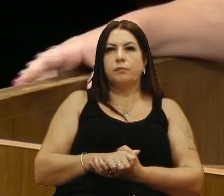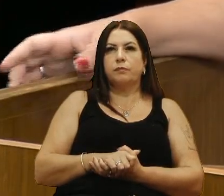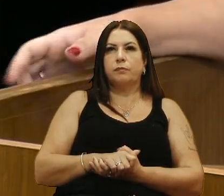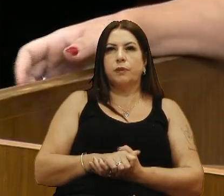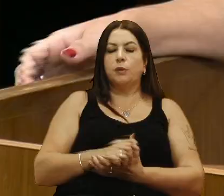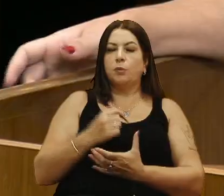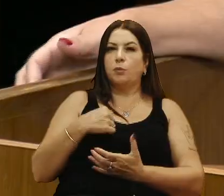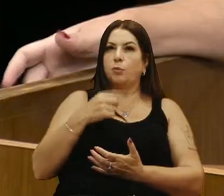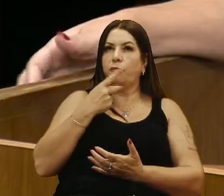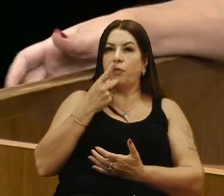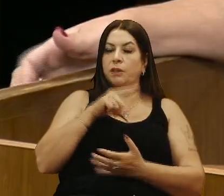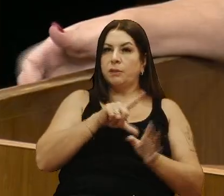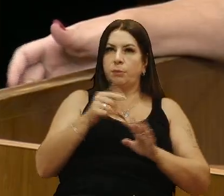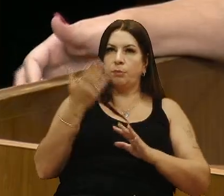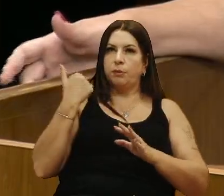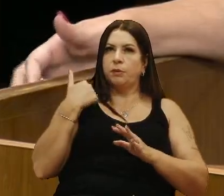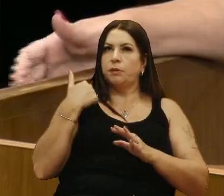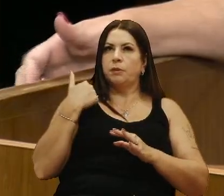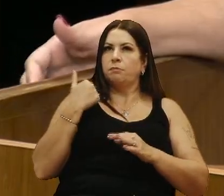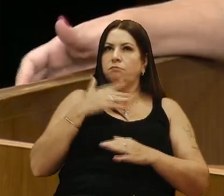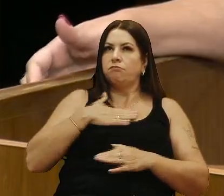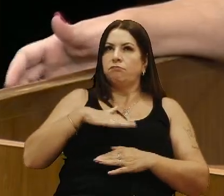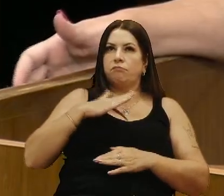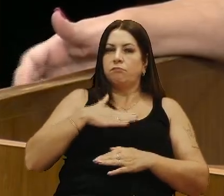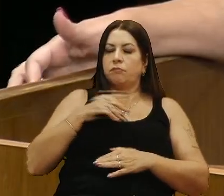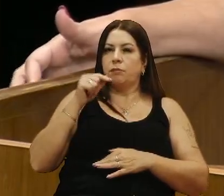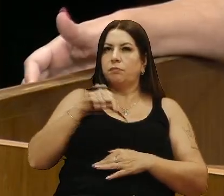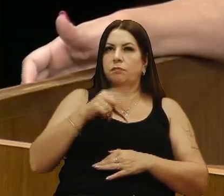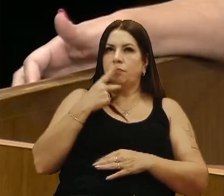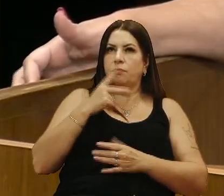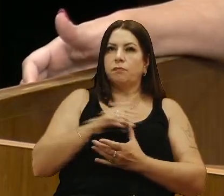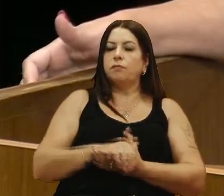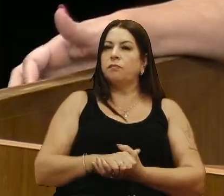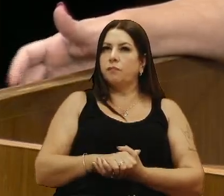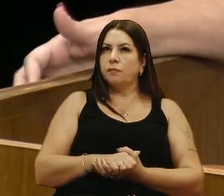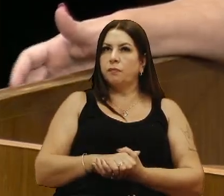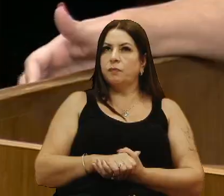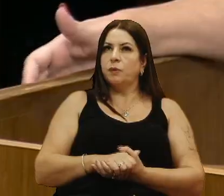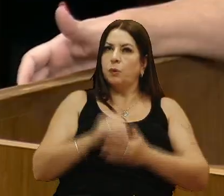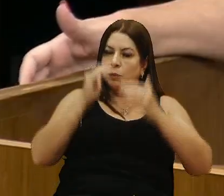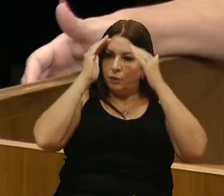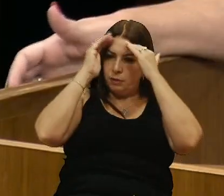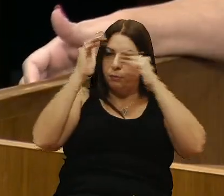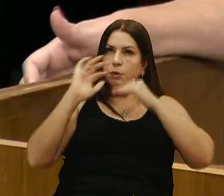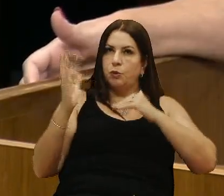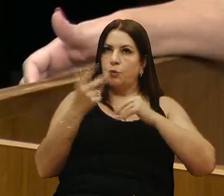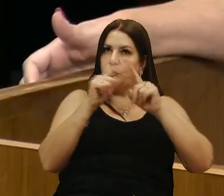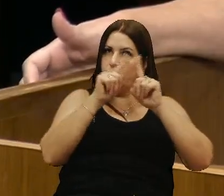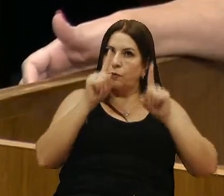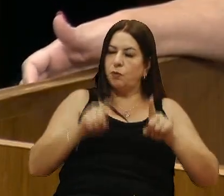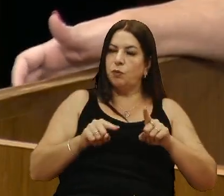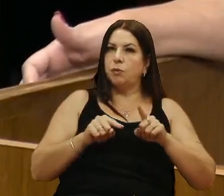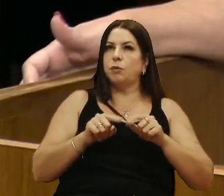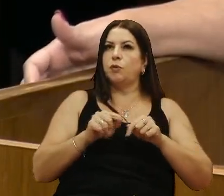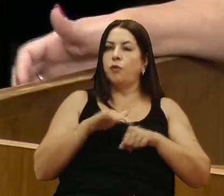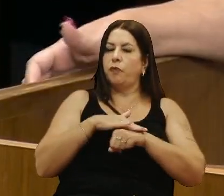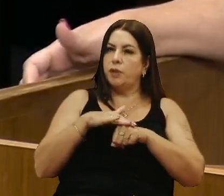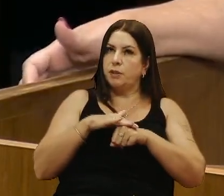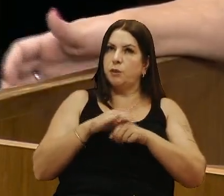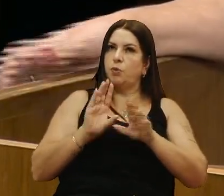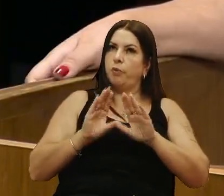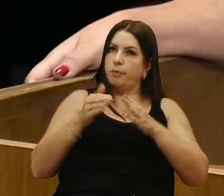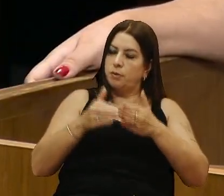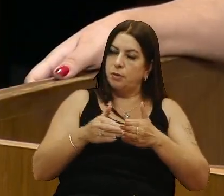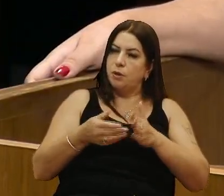como eu disse na semana passada, eu sou muito tranquila para vir aqui falar. Eu respeito todos os servidores, conversei com a